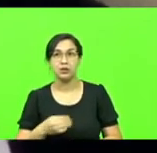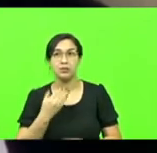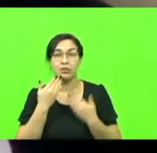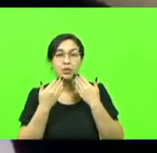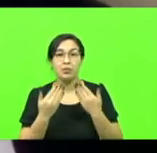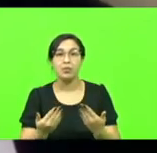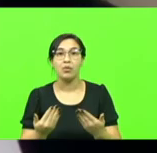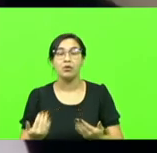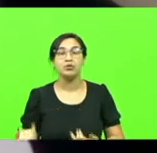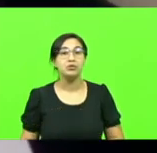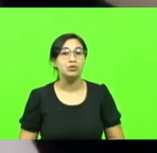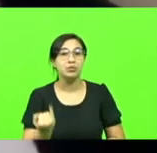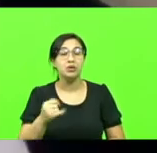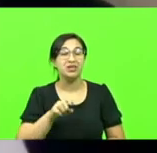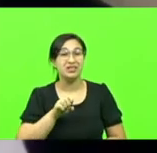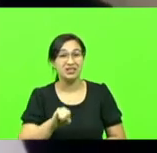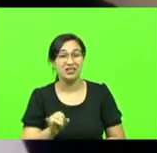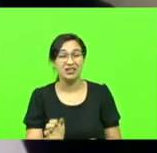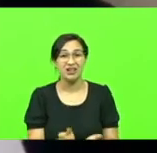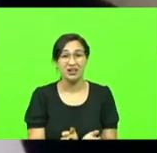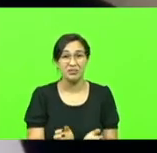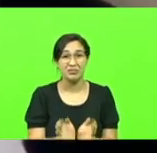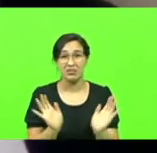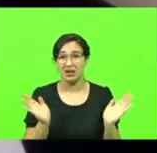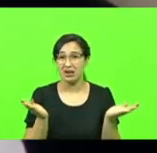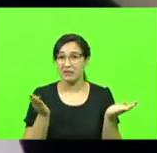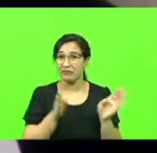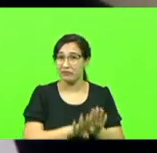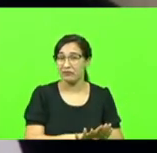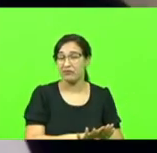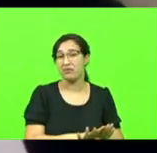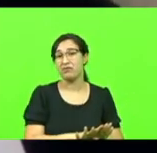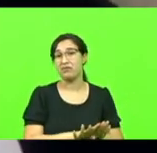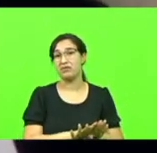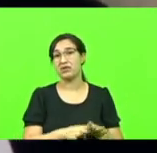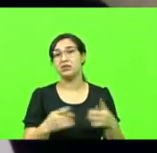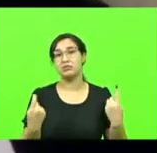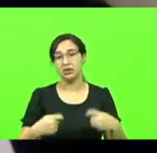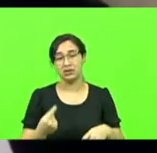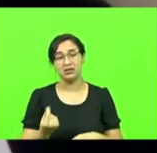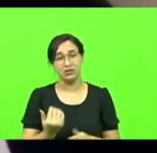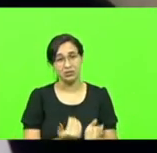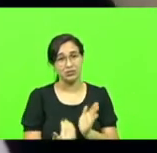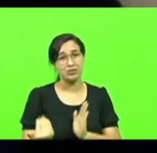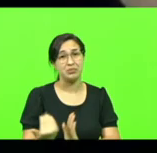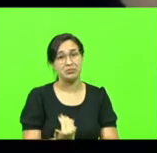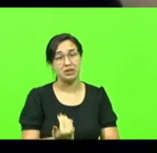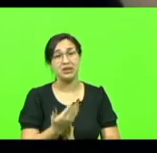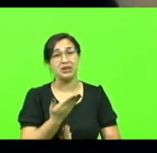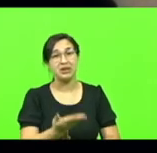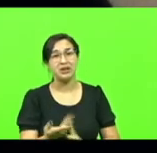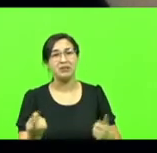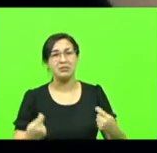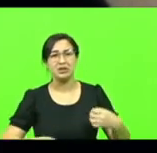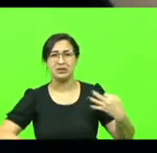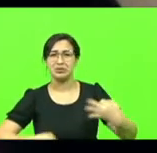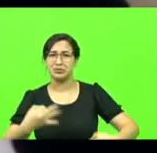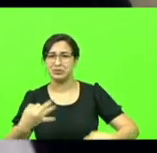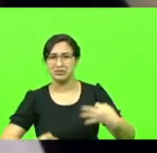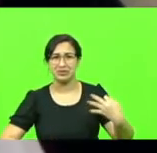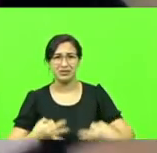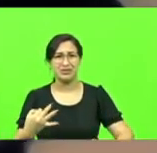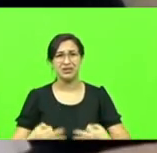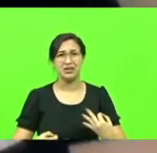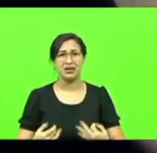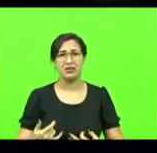APAES fecham as portas, o recurso público vai ter que ser bem maior. Por quê? Porque eles vão entrar num processo judicial e não há